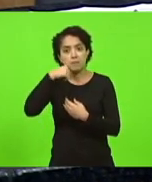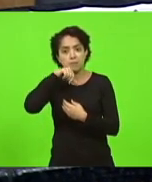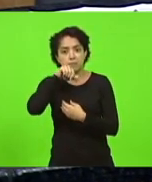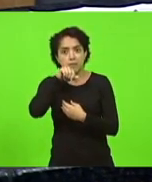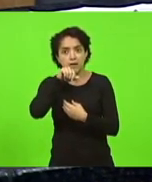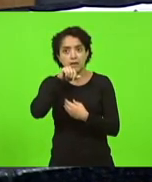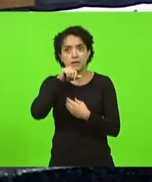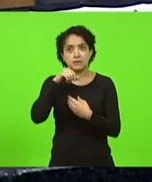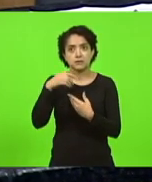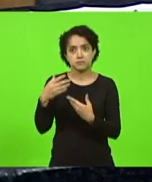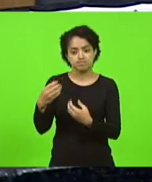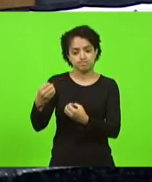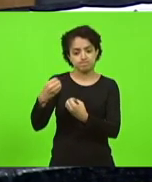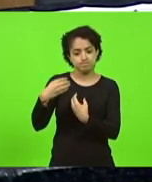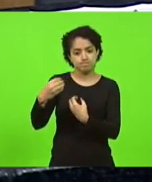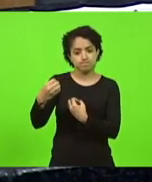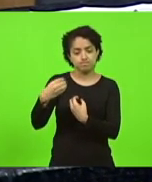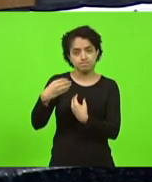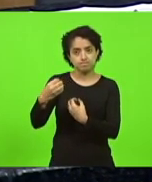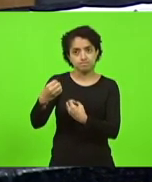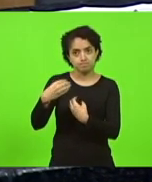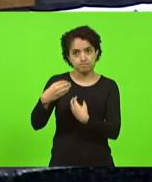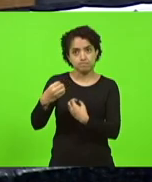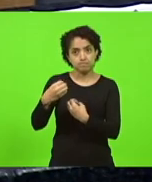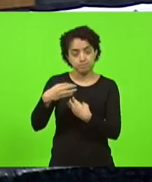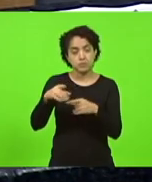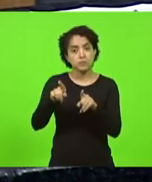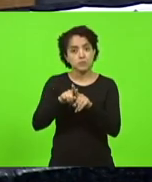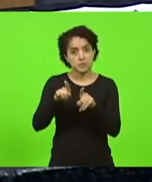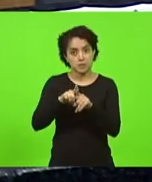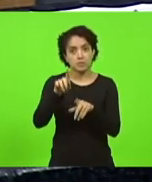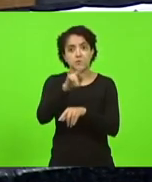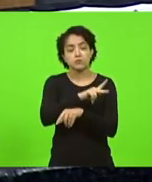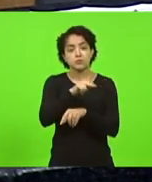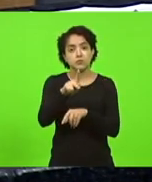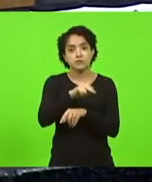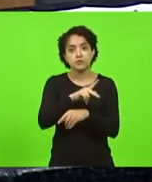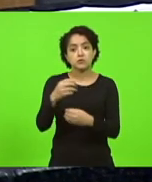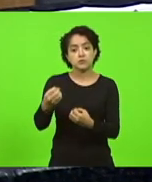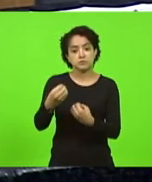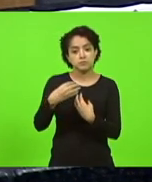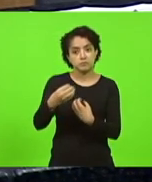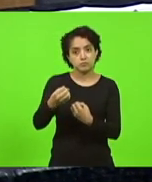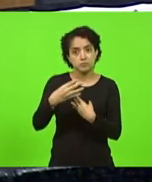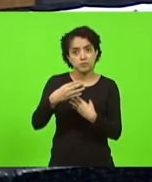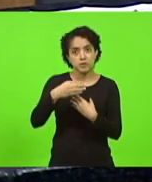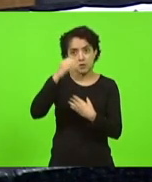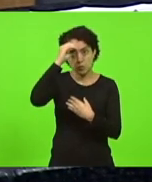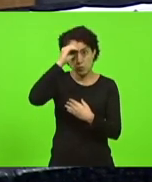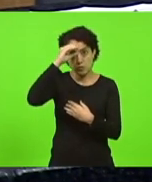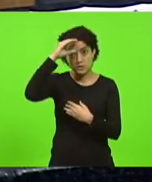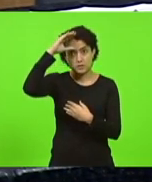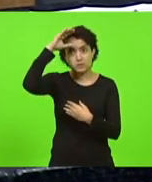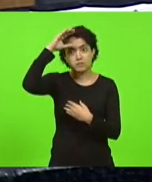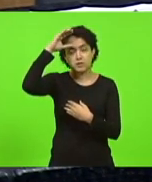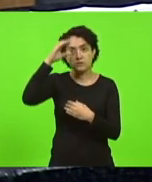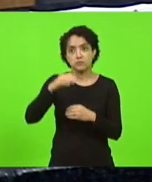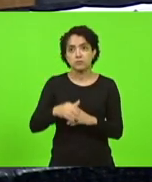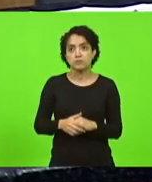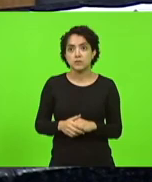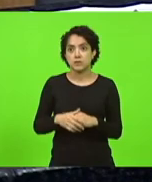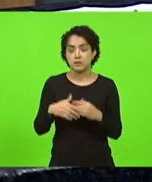me deram educação, e os meus professores, que me deram conhecimento. Então,